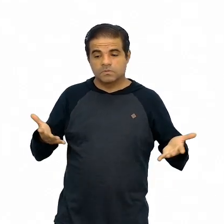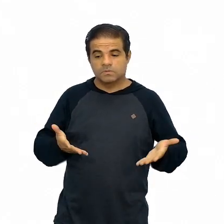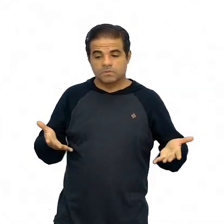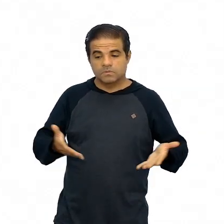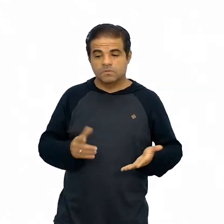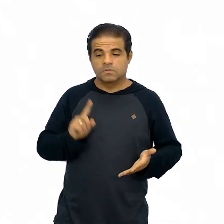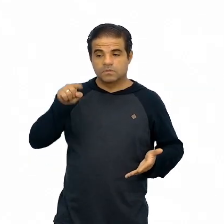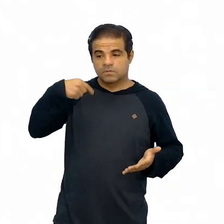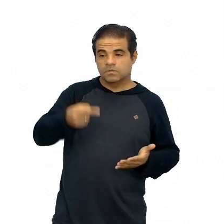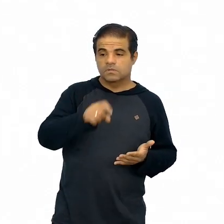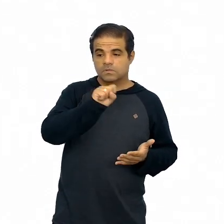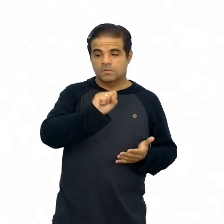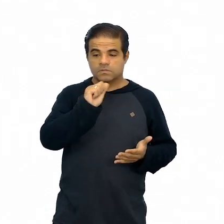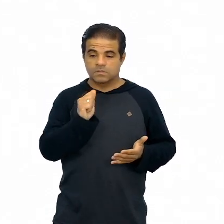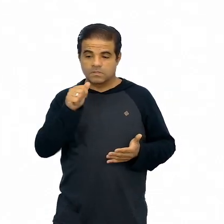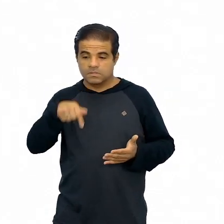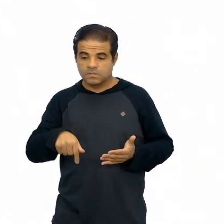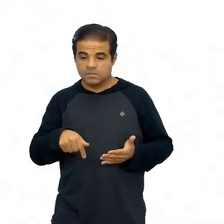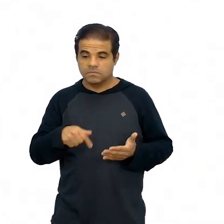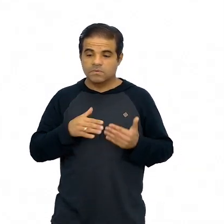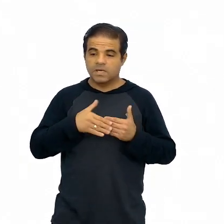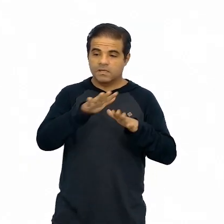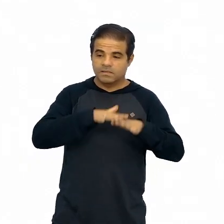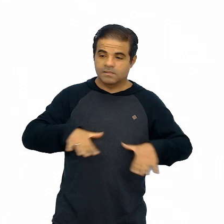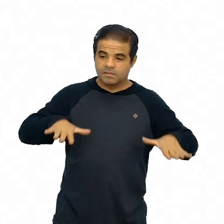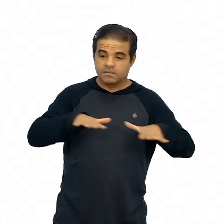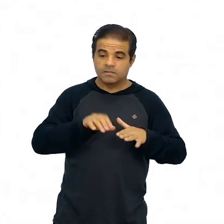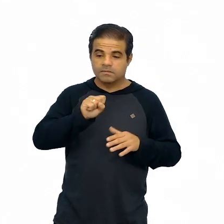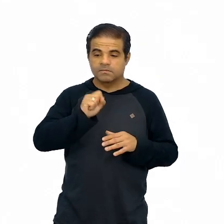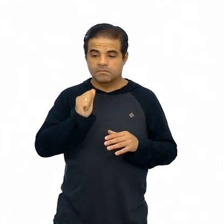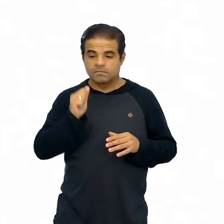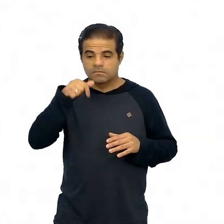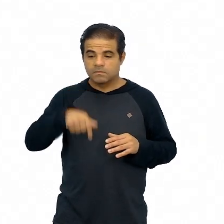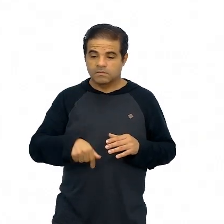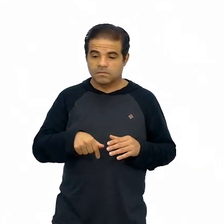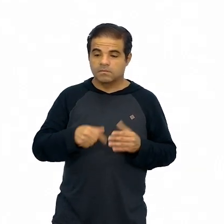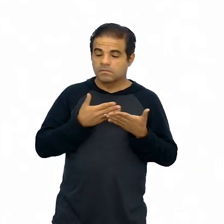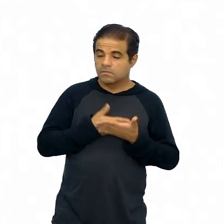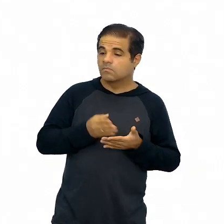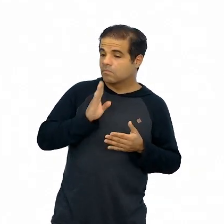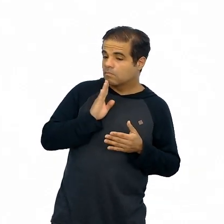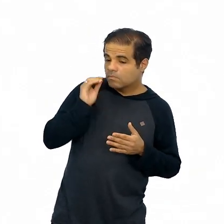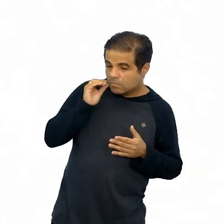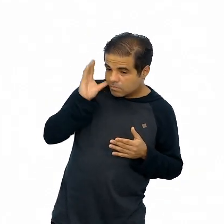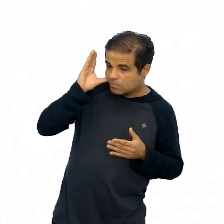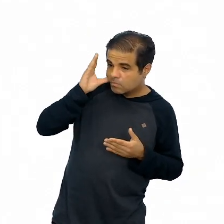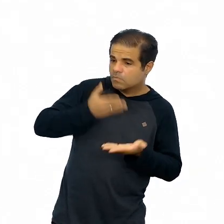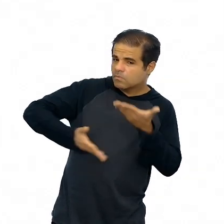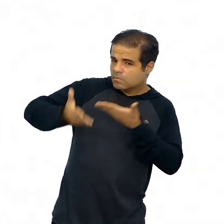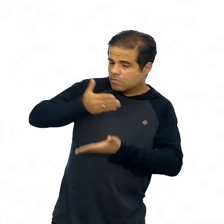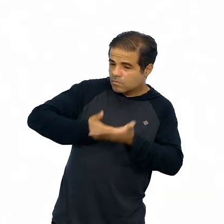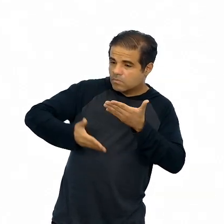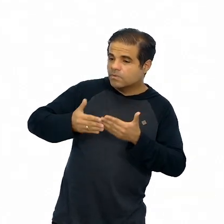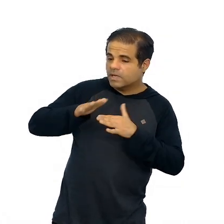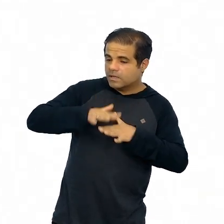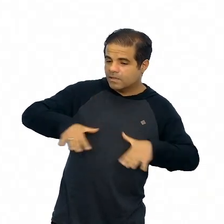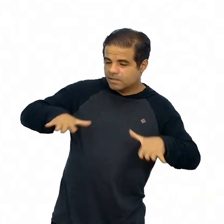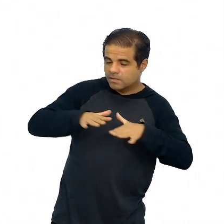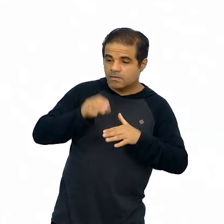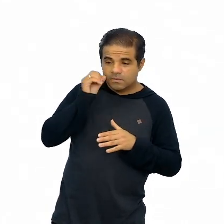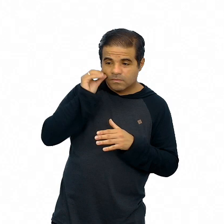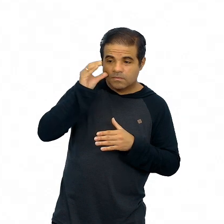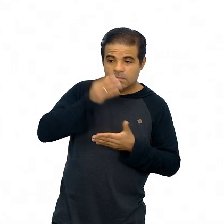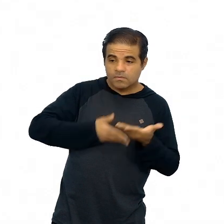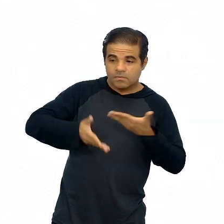Na SA7 e SA8 é o conhecimento do conteúdo em ensino, e